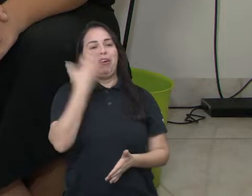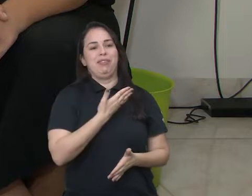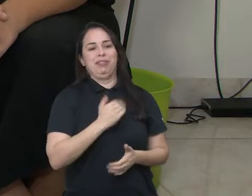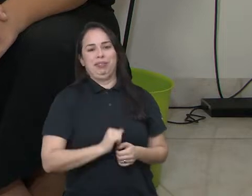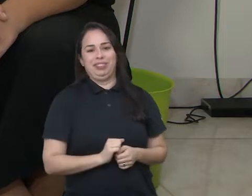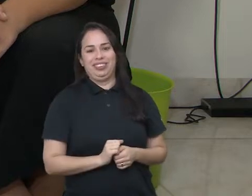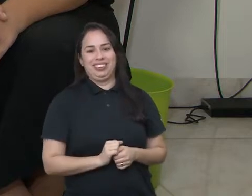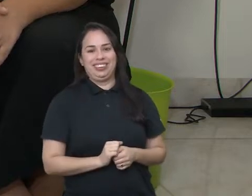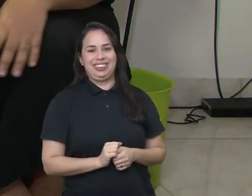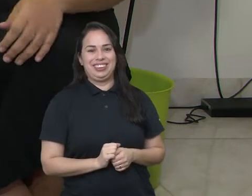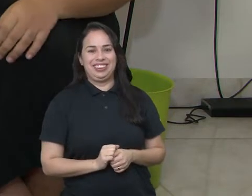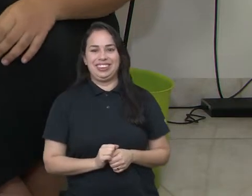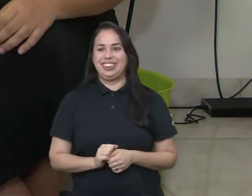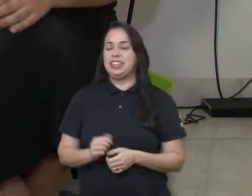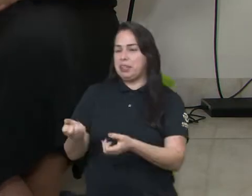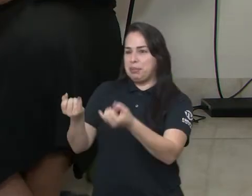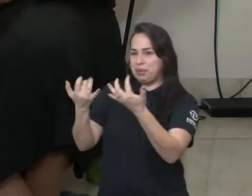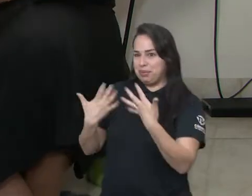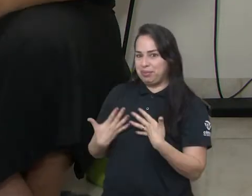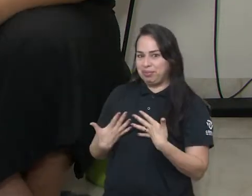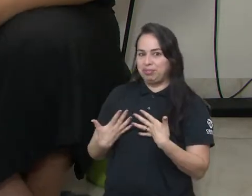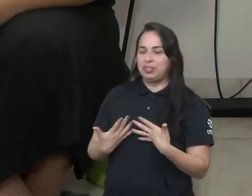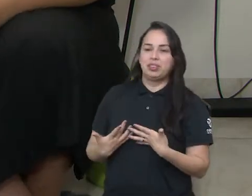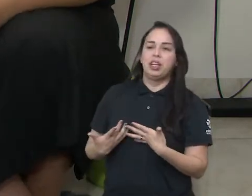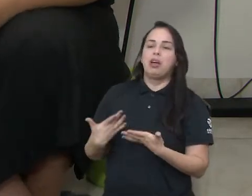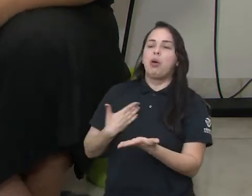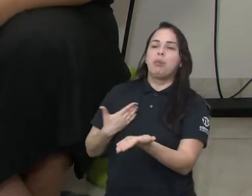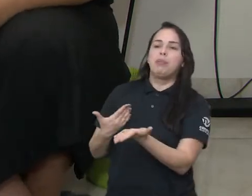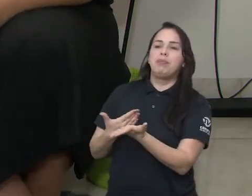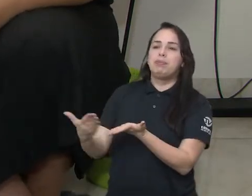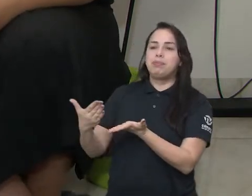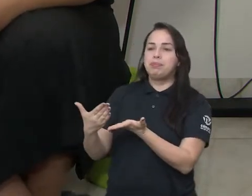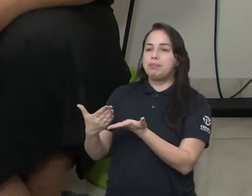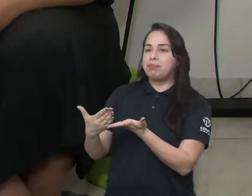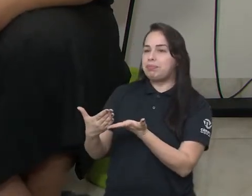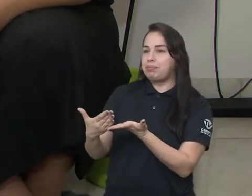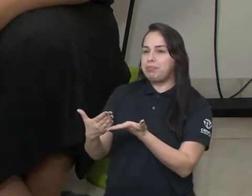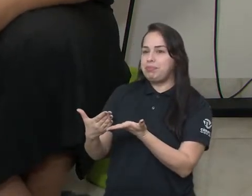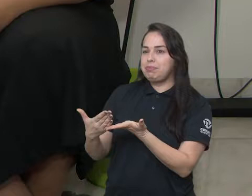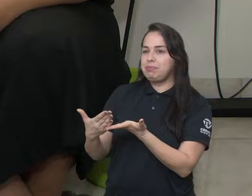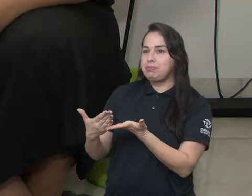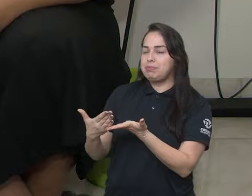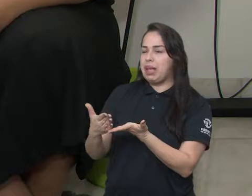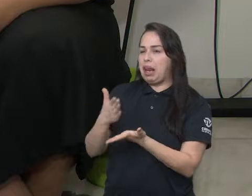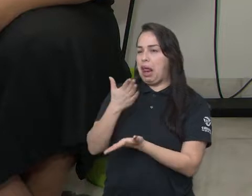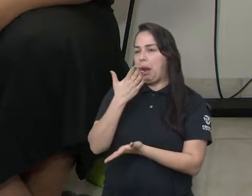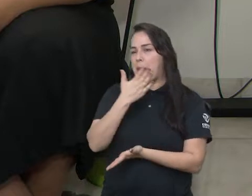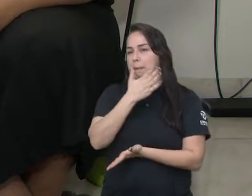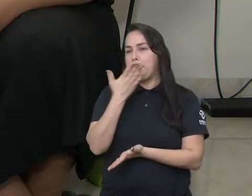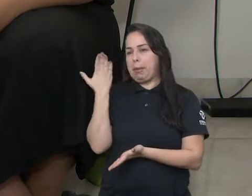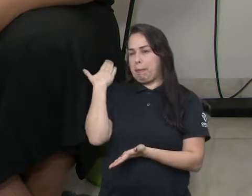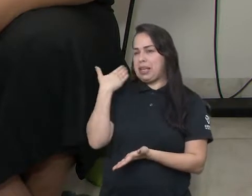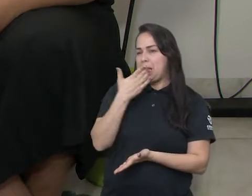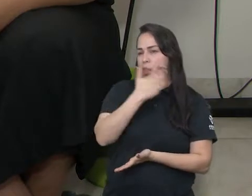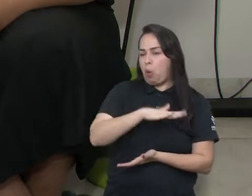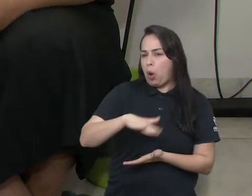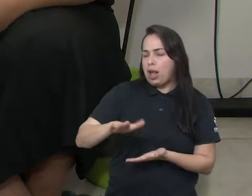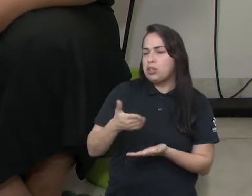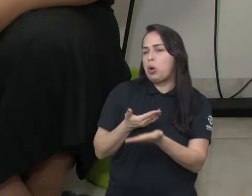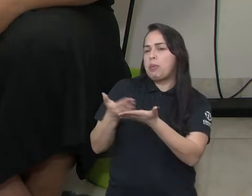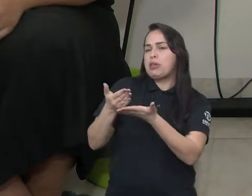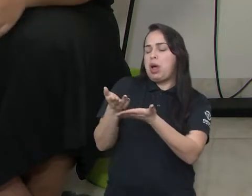provar. Essa dá pra você explicar pra gente. Sim. Como que você começou assim... Ali de criança, assim, como que você